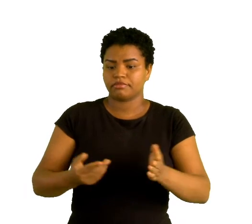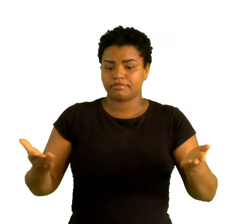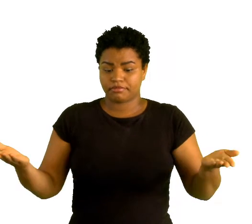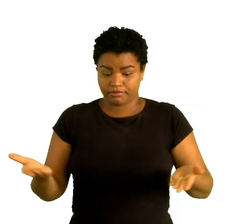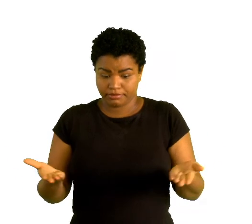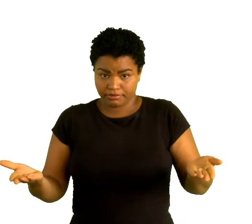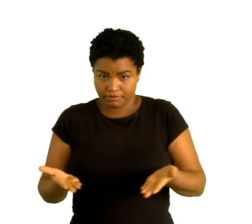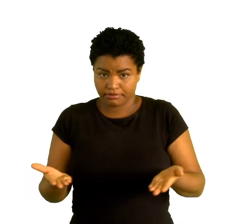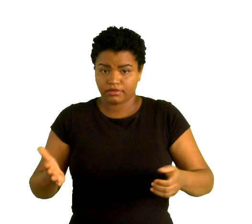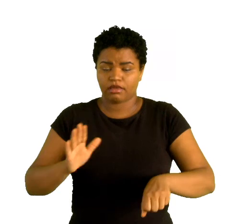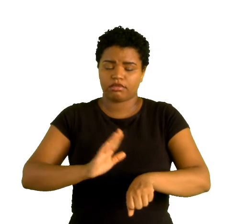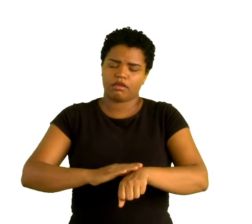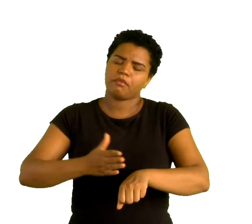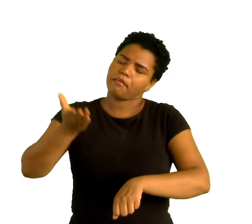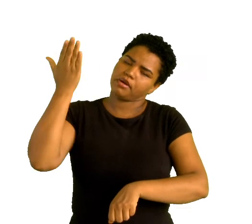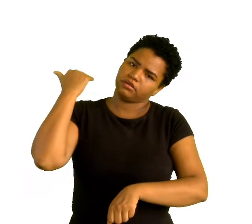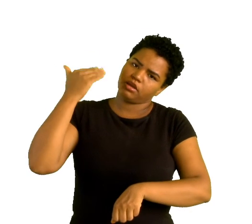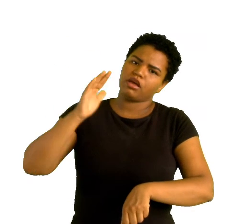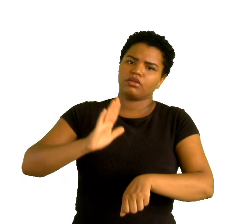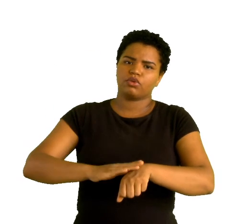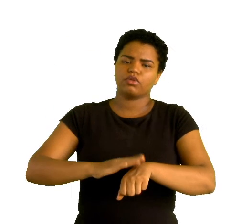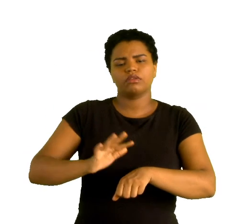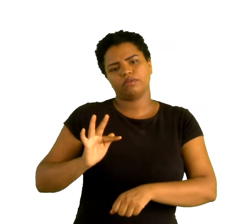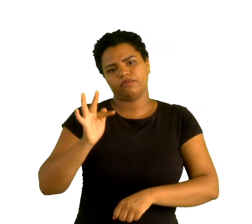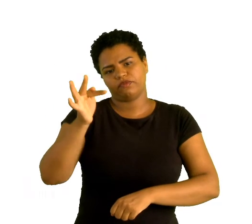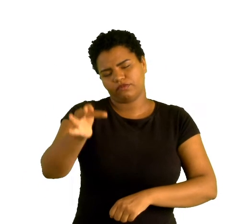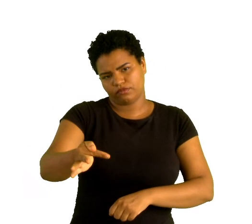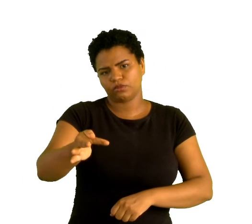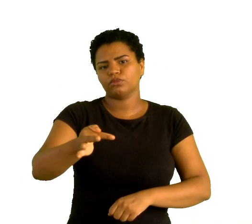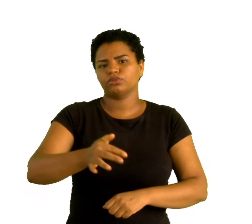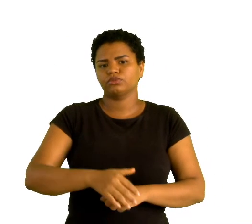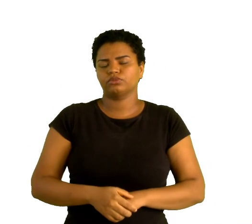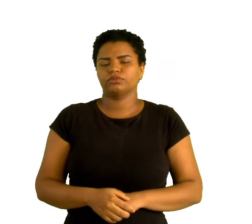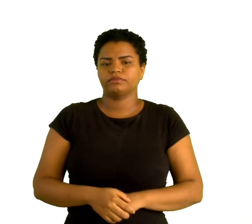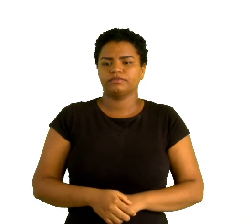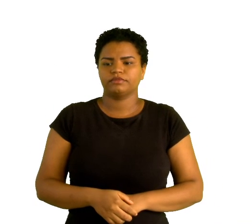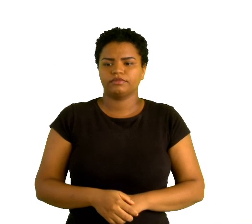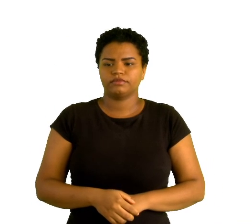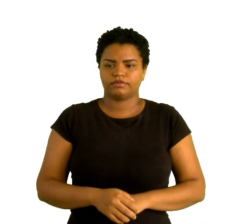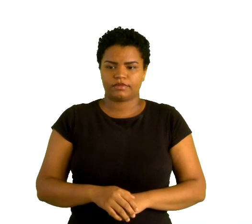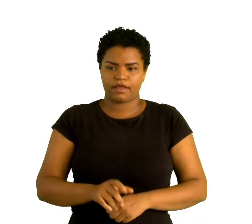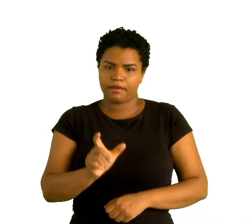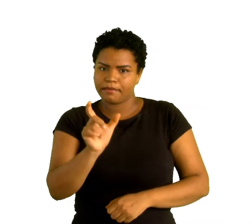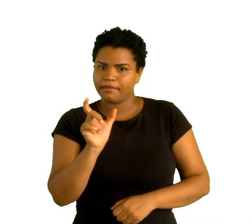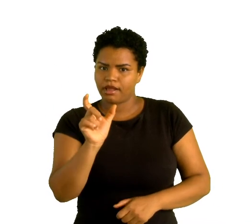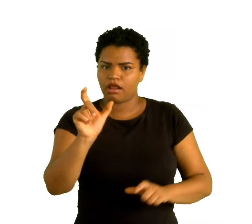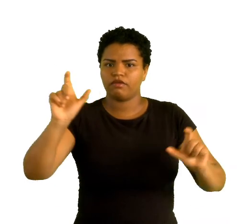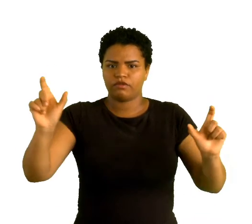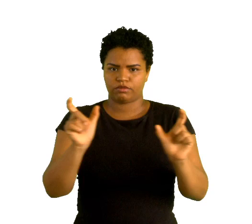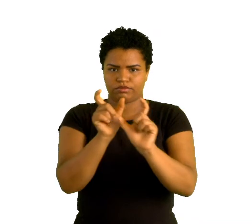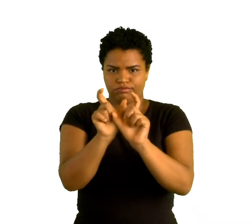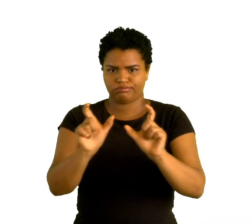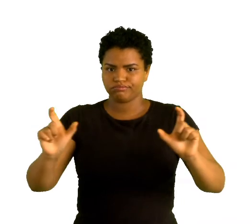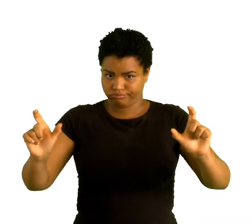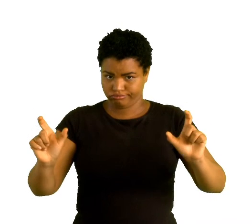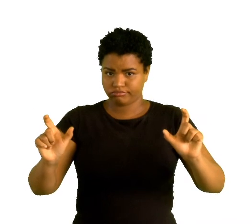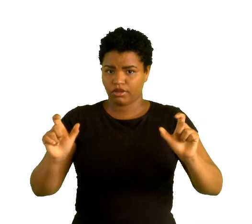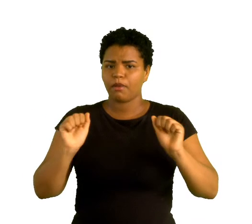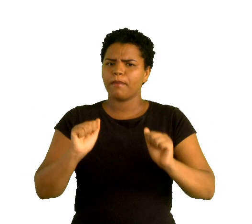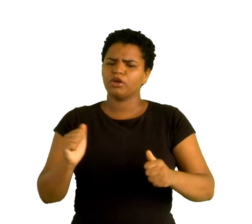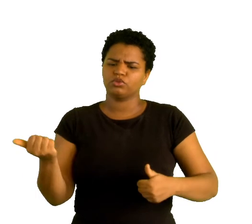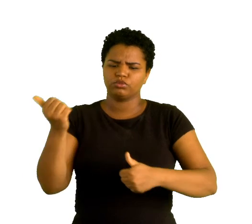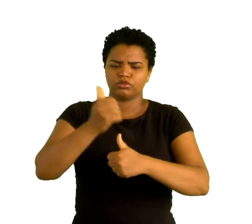presente, no tempo passado ou no tempo futuro. Vimos uma palavrinha, um sinônimo, que é quando eu posso trocar